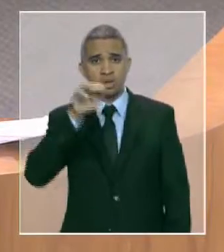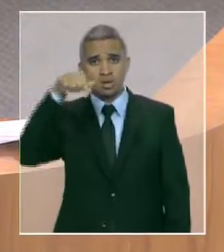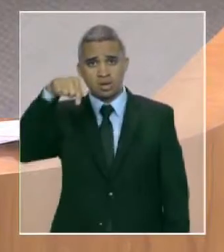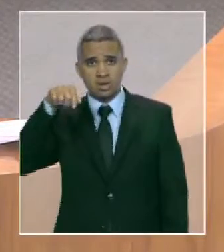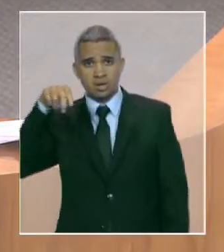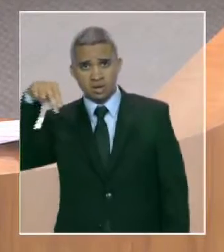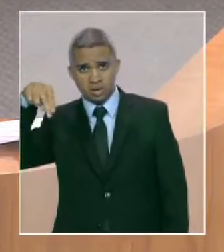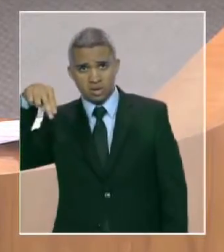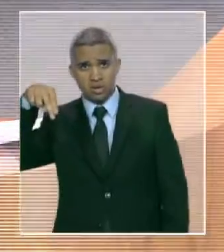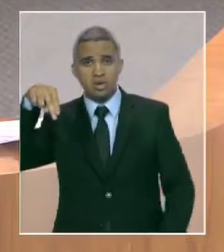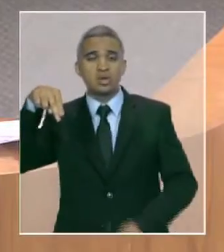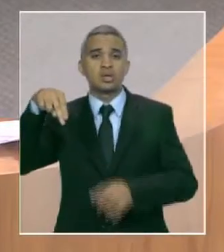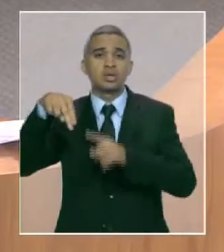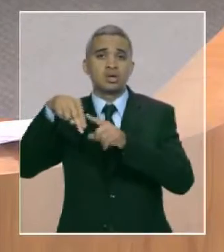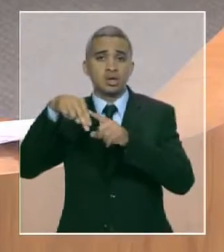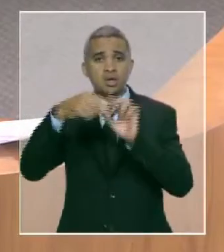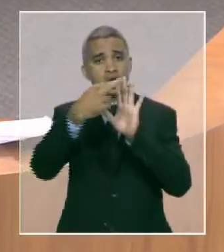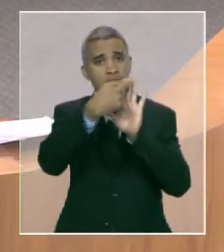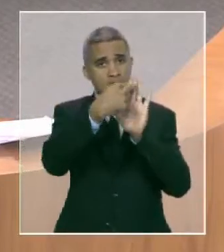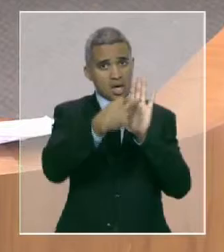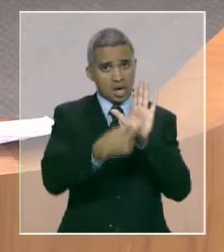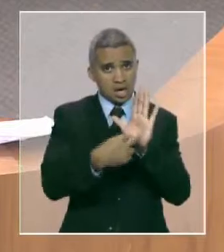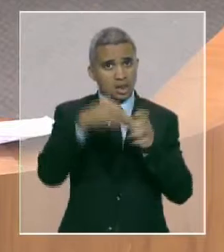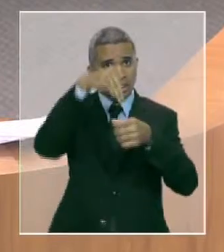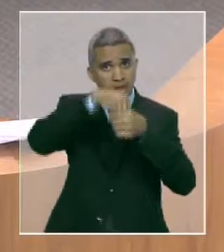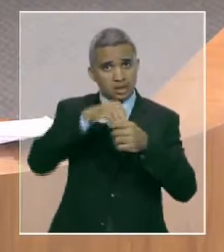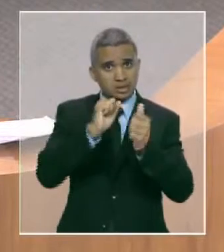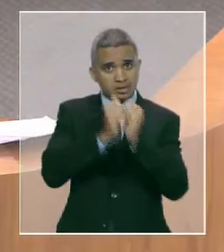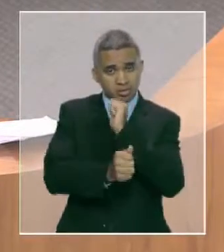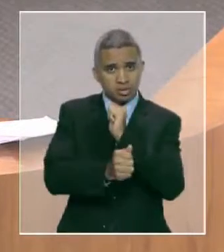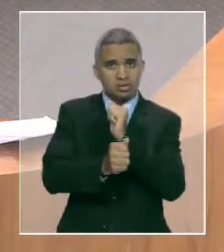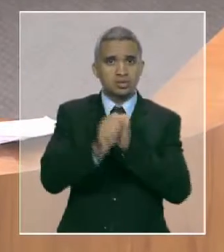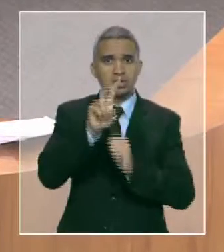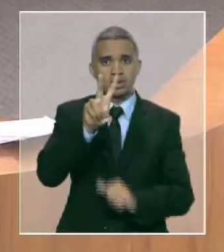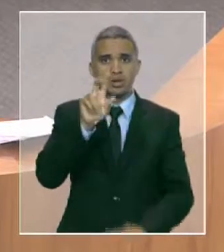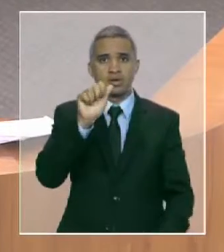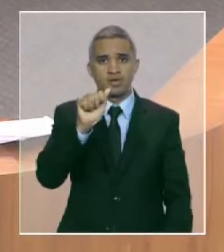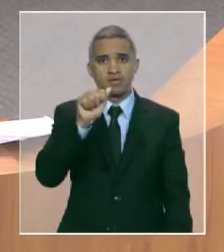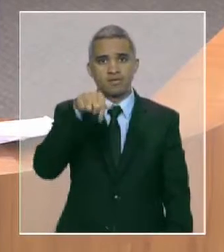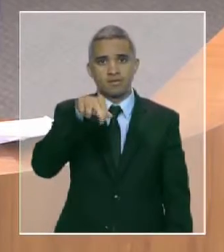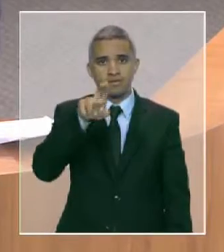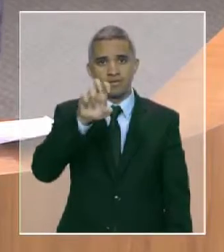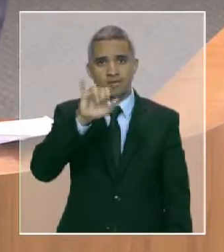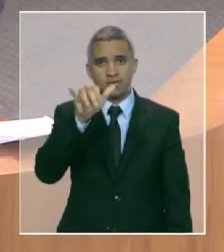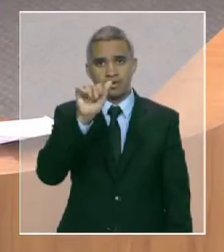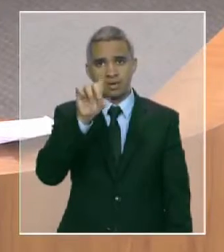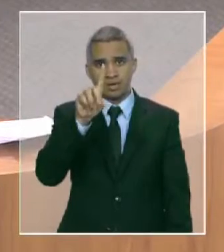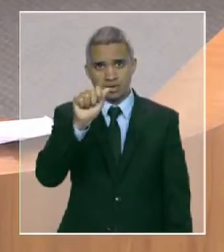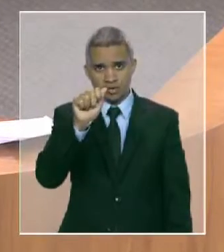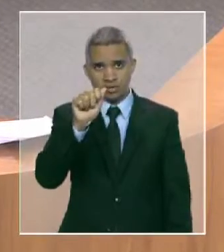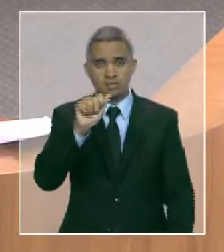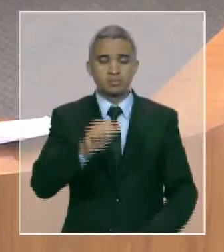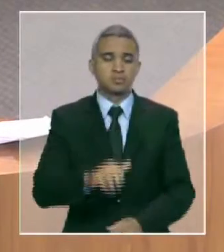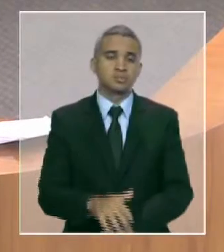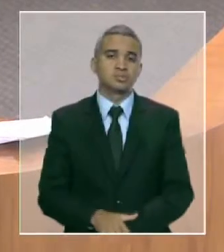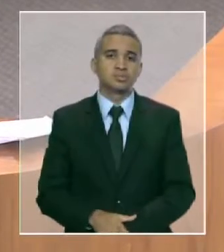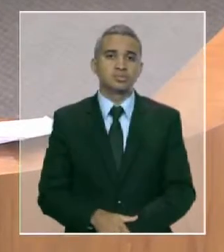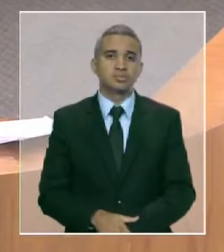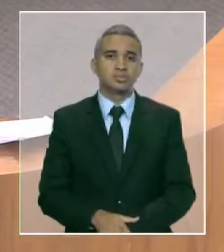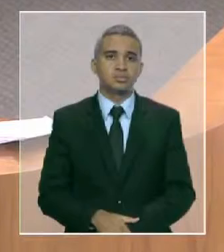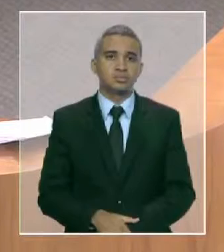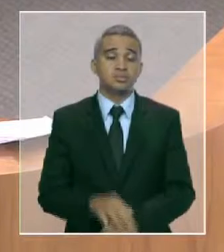já normas e regras dentro do esporte que justamente, senhor presidente, só para concluir, que justamente